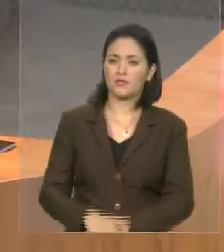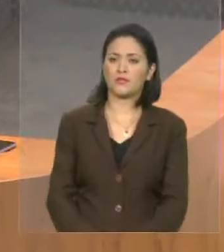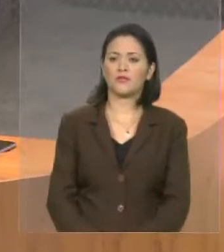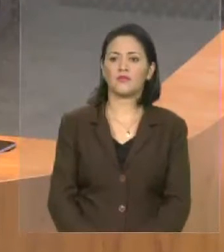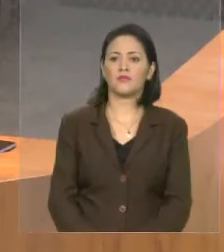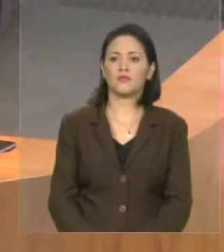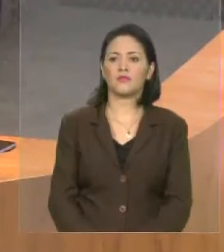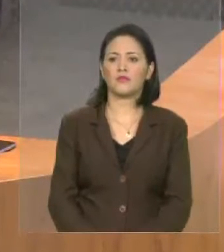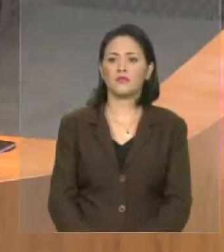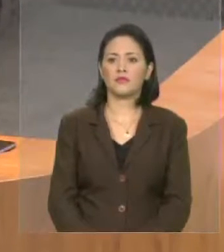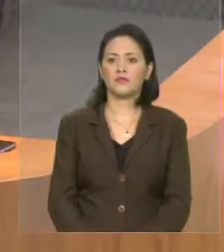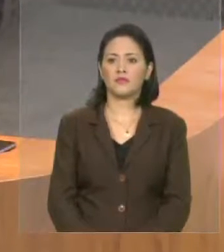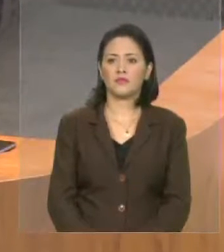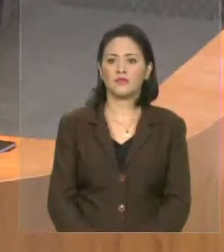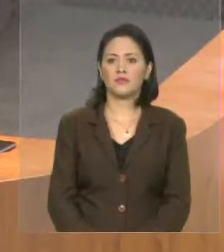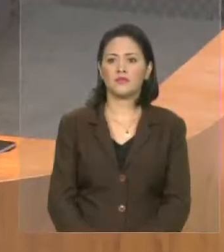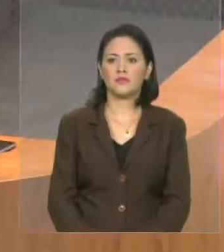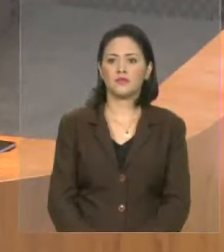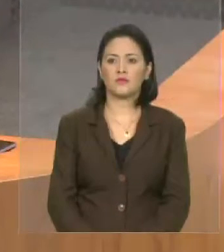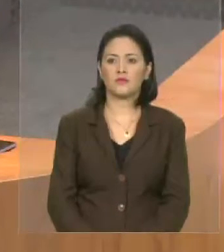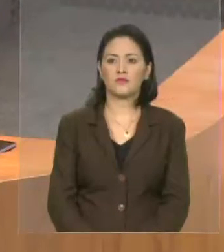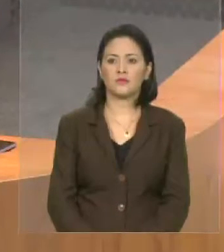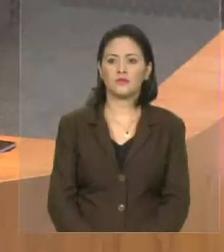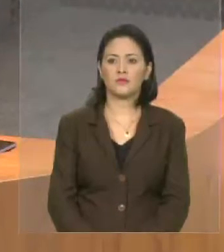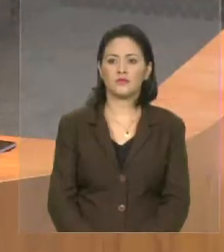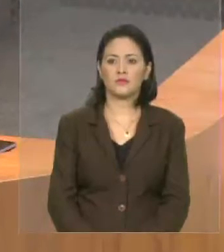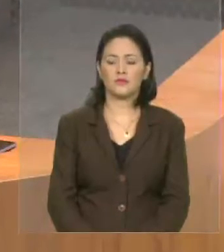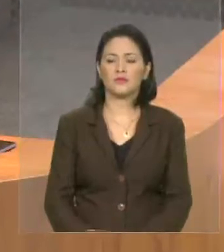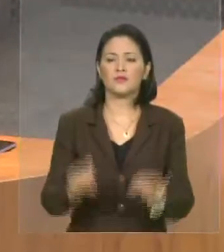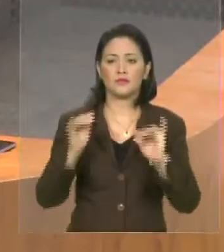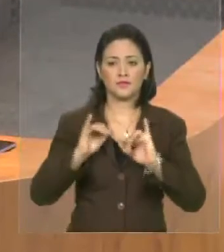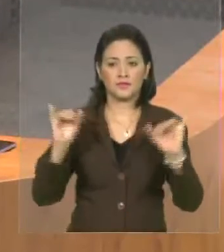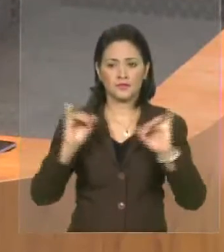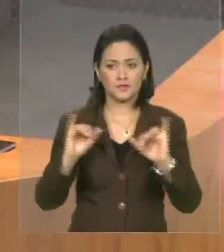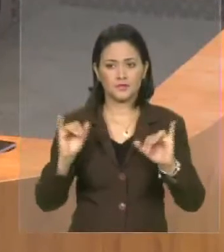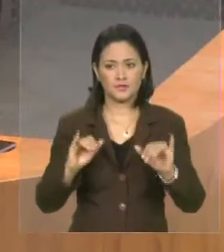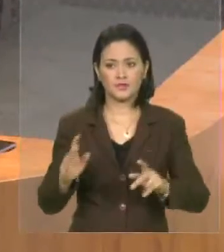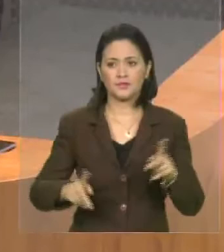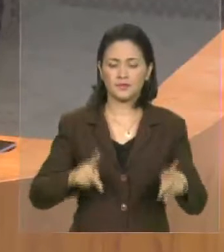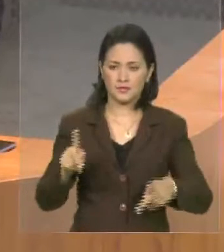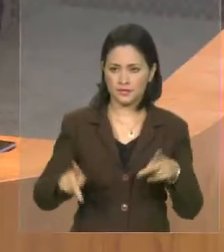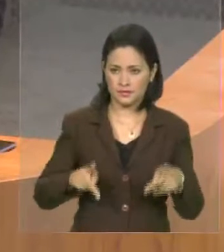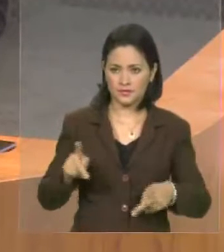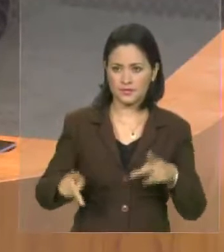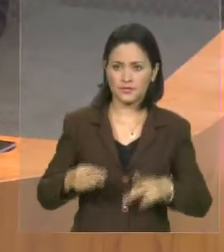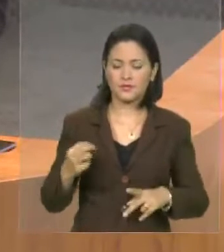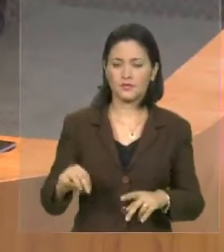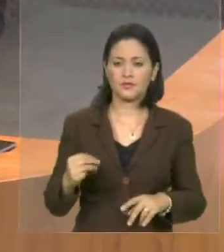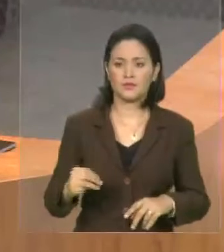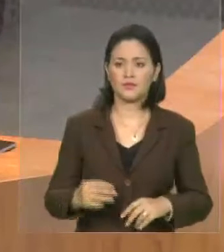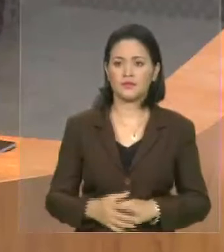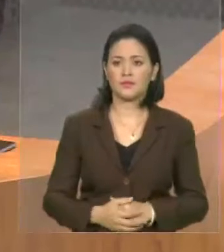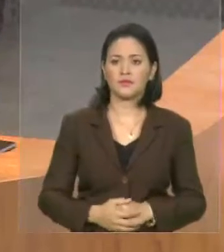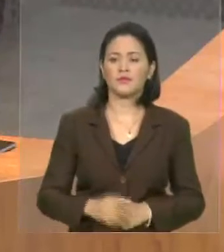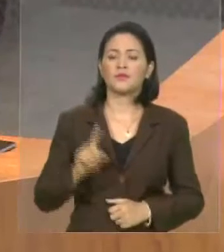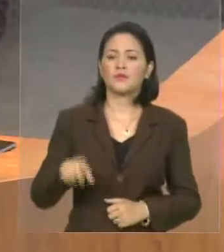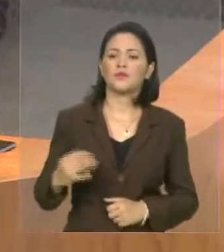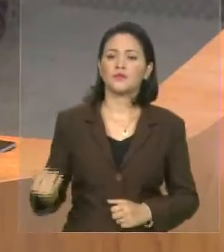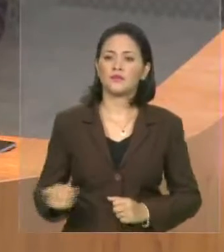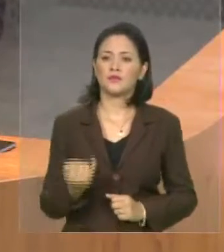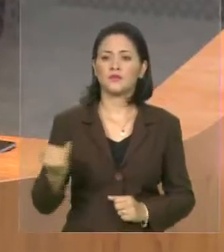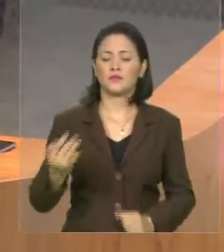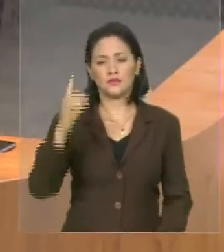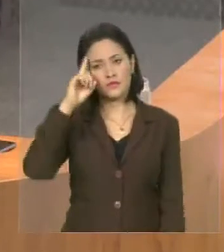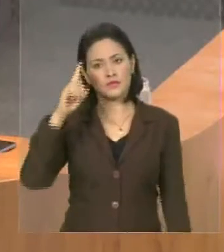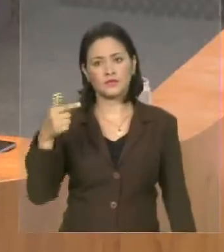para passar uma mensagem ao povo do Maranhão. É importante que no dia